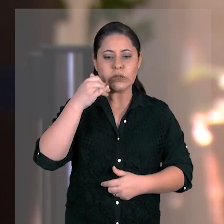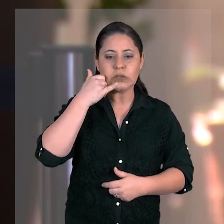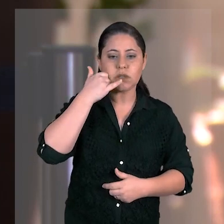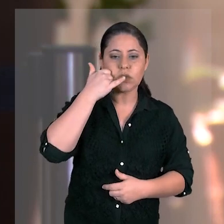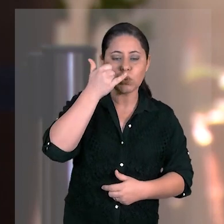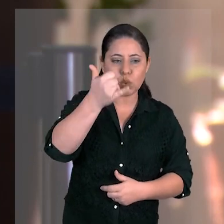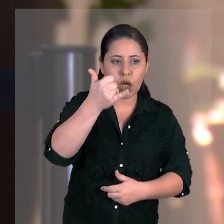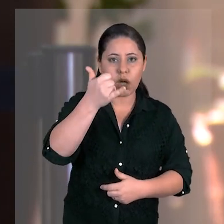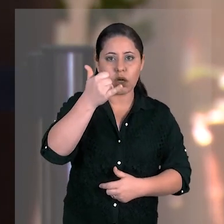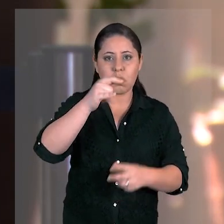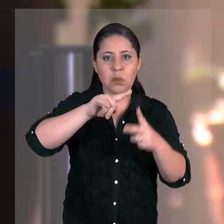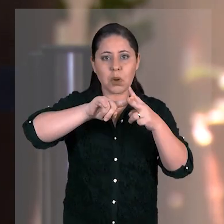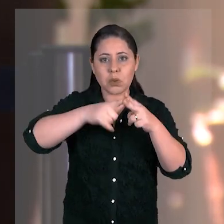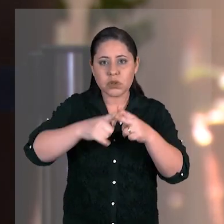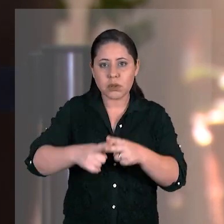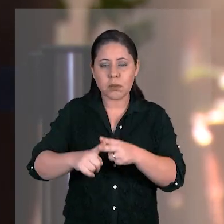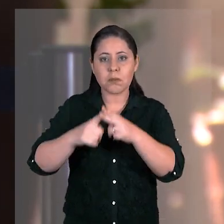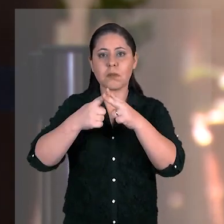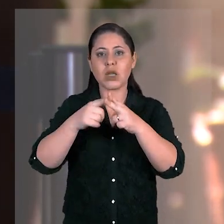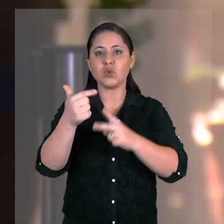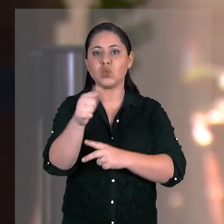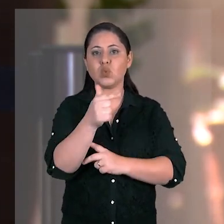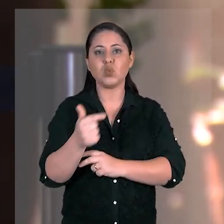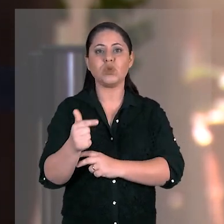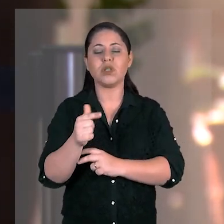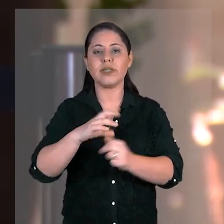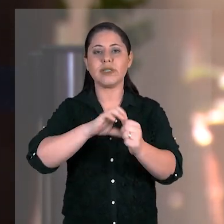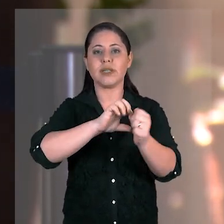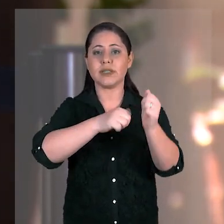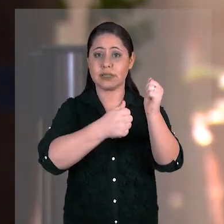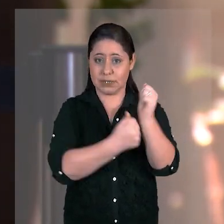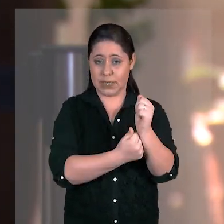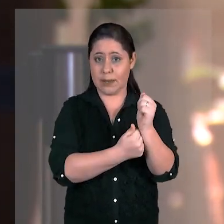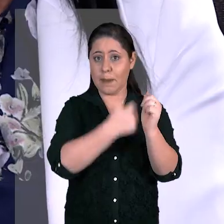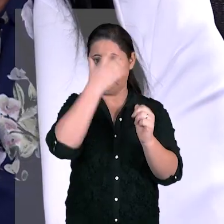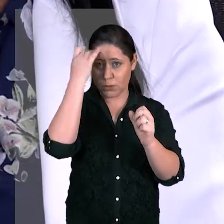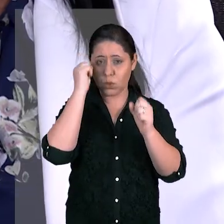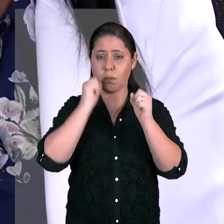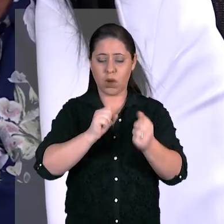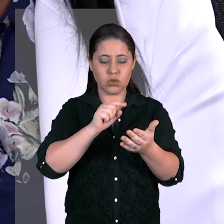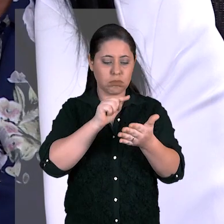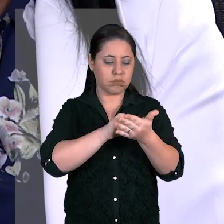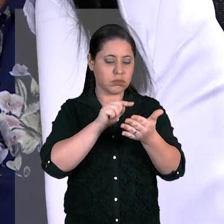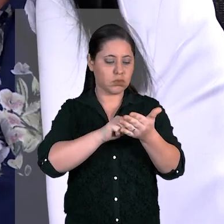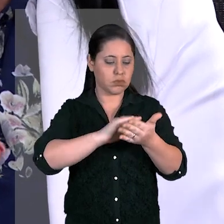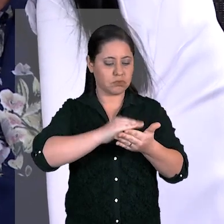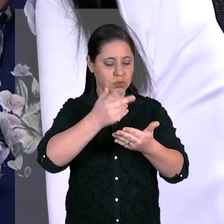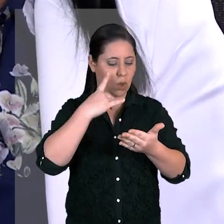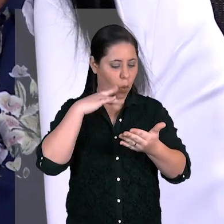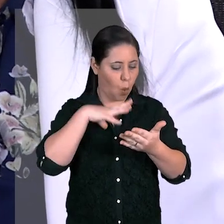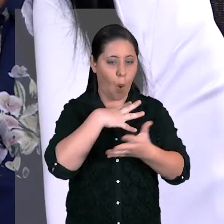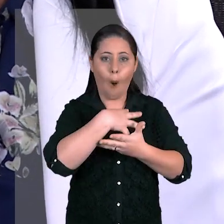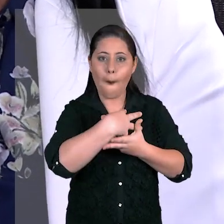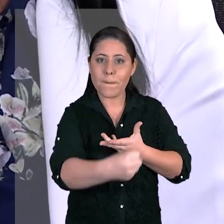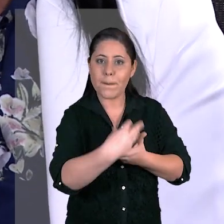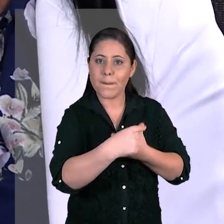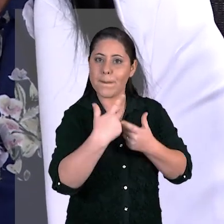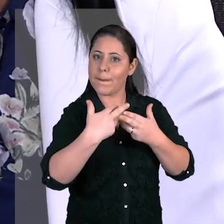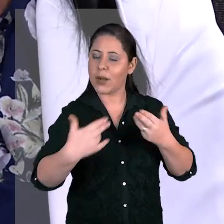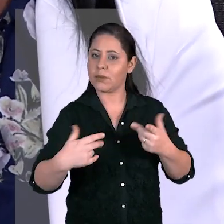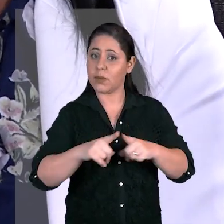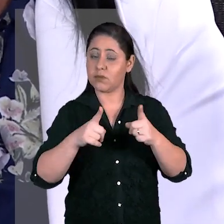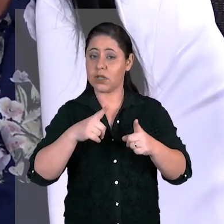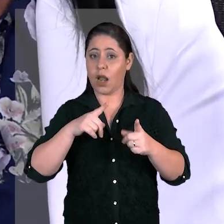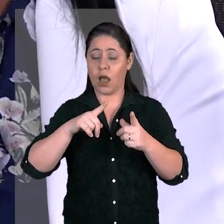concerto, mas não está com a senha, a pessoa pode invadir. Se você leva para um